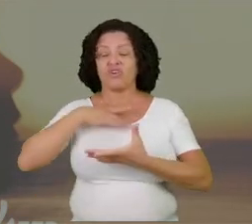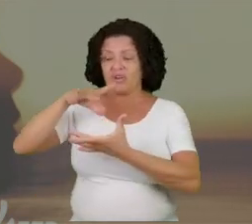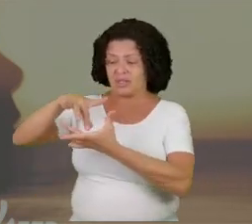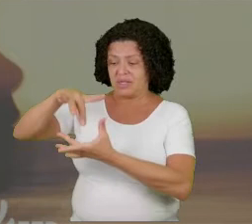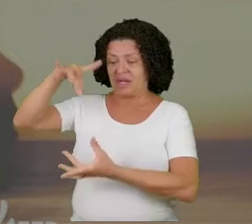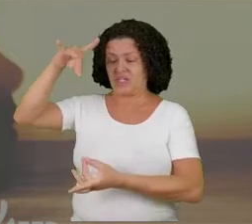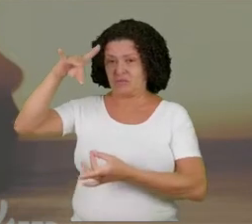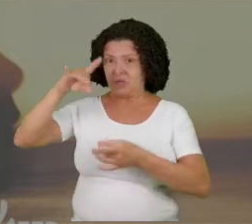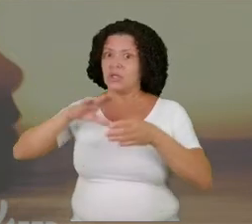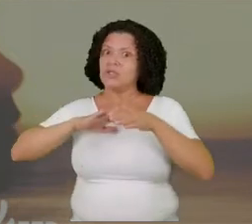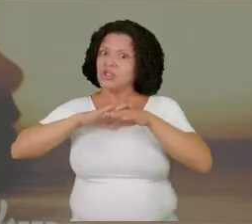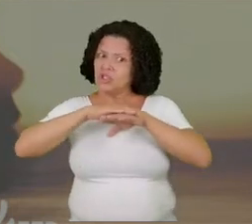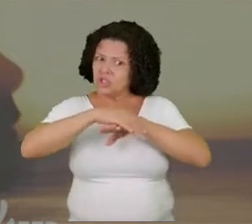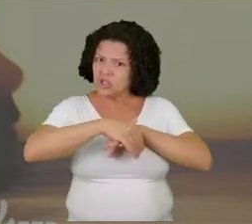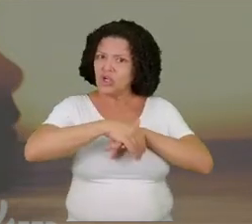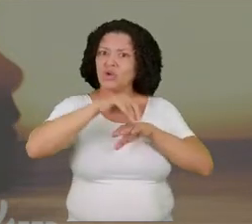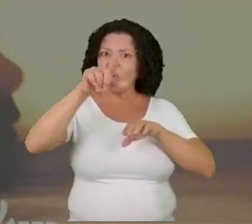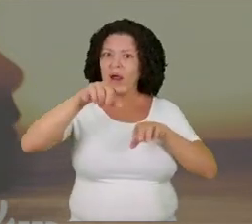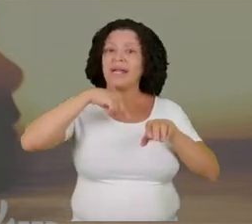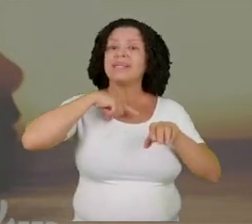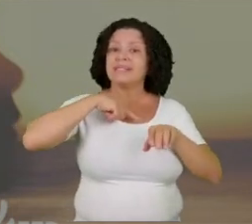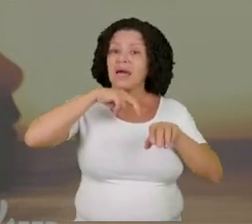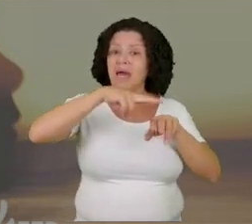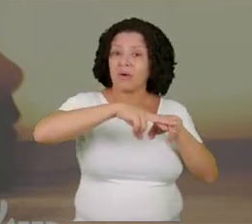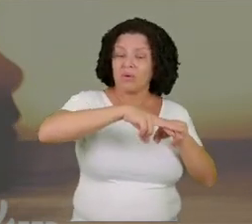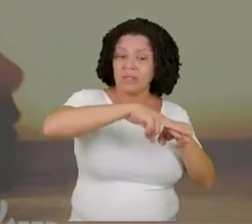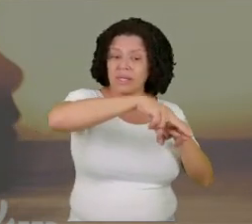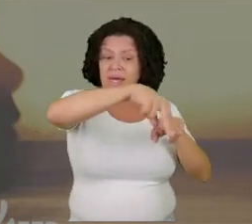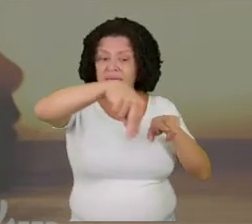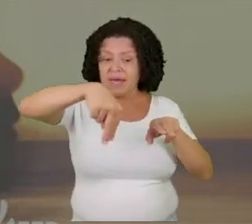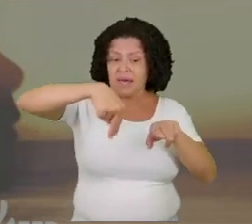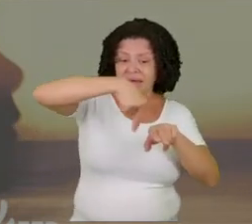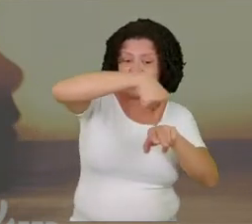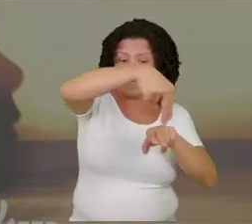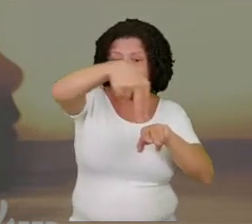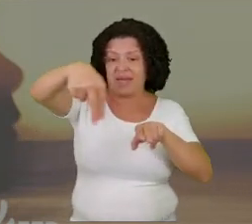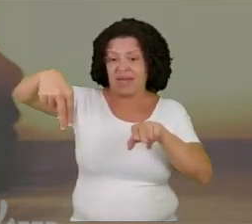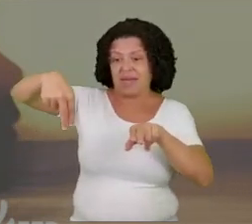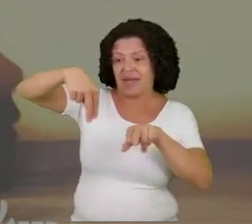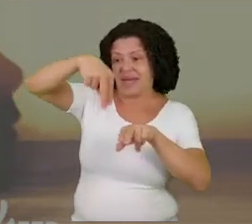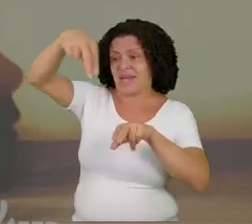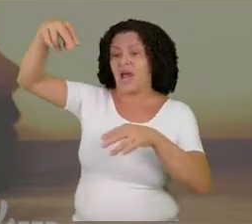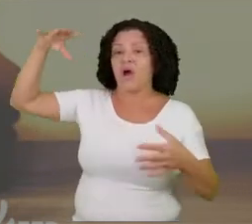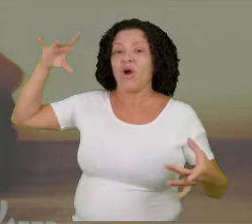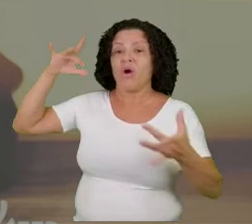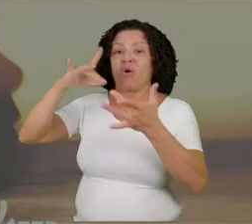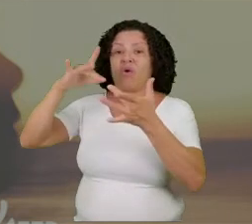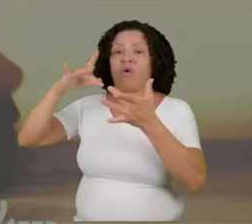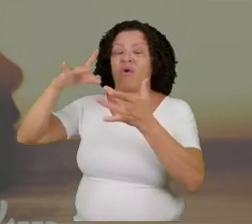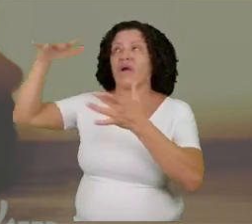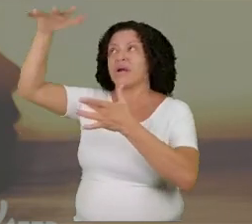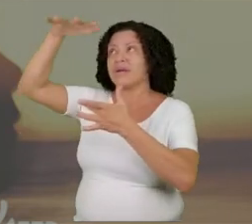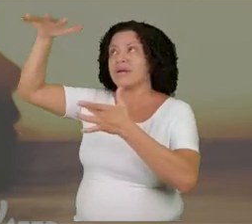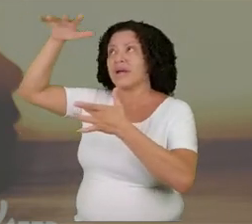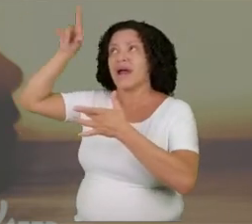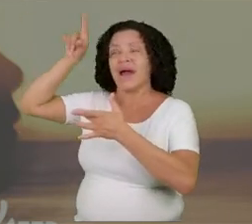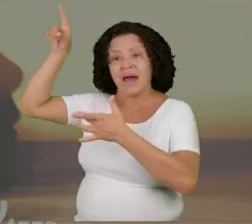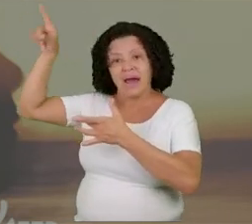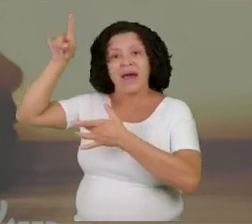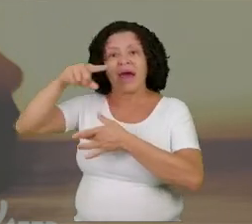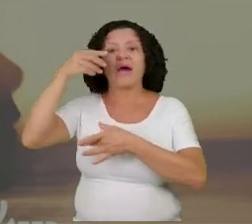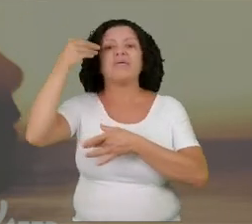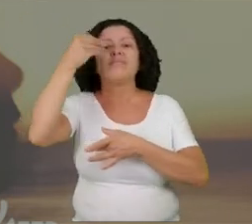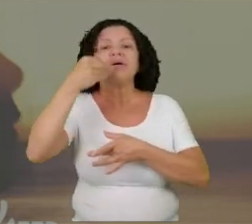espírito, durante a noite, ele se desprende do corpo físico e vai viver esse contato espiritual,